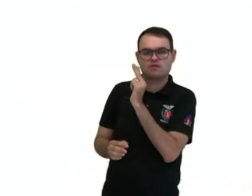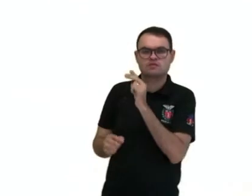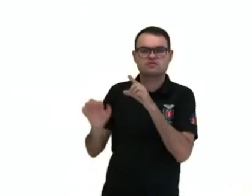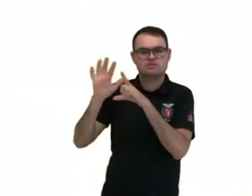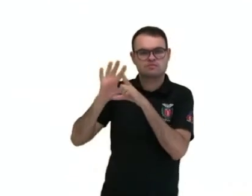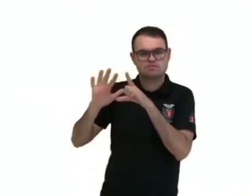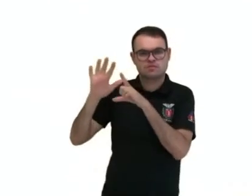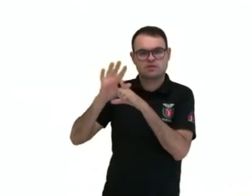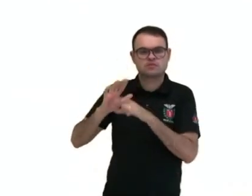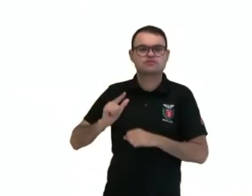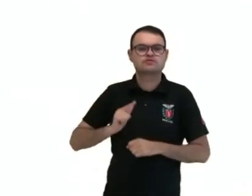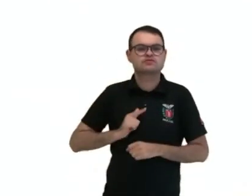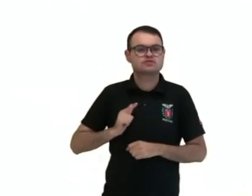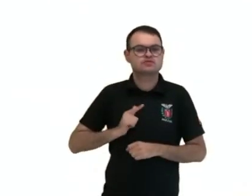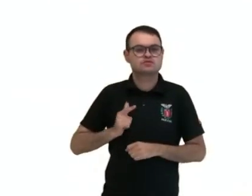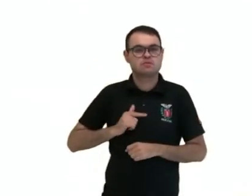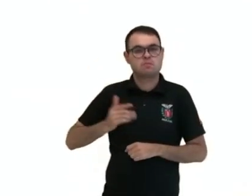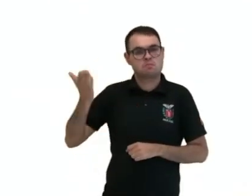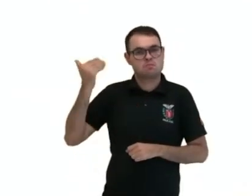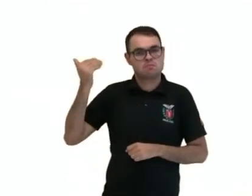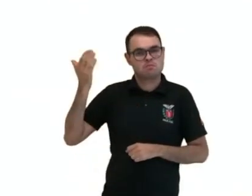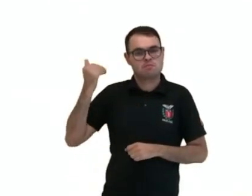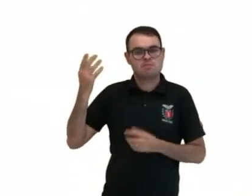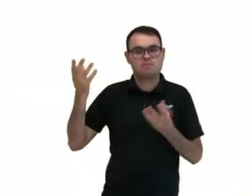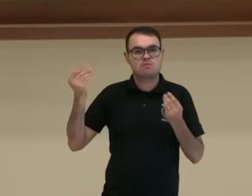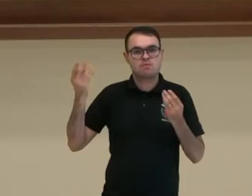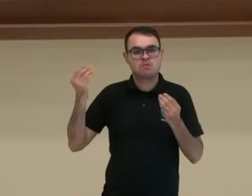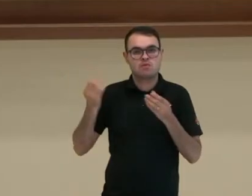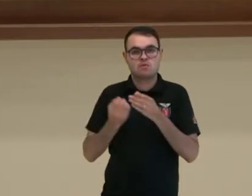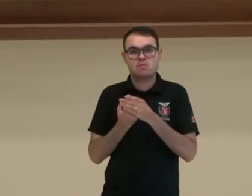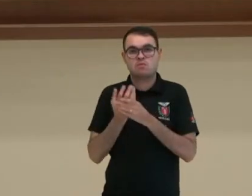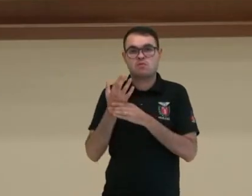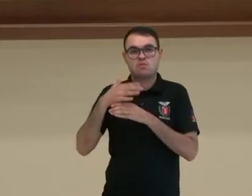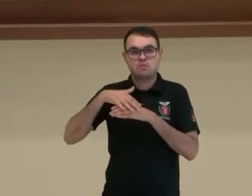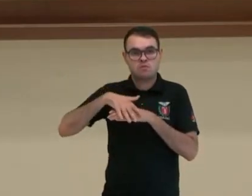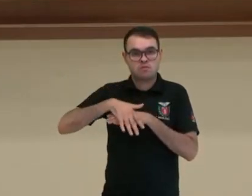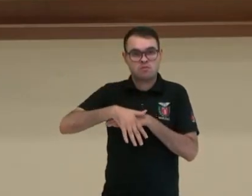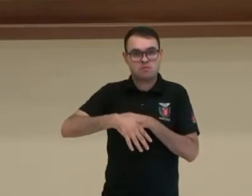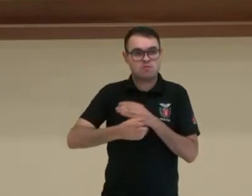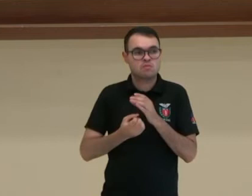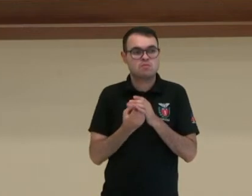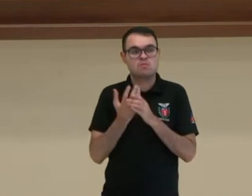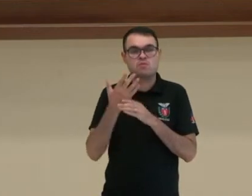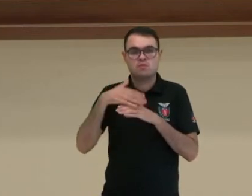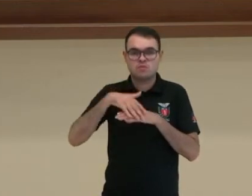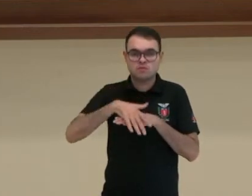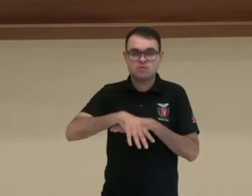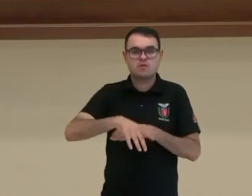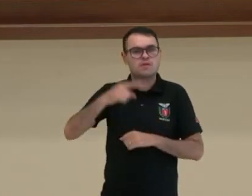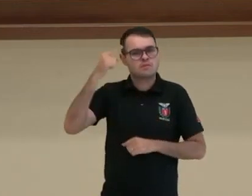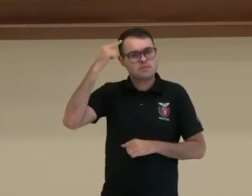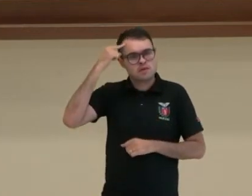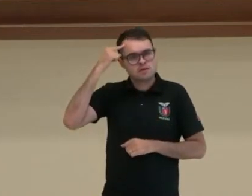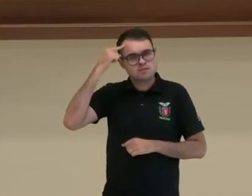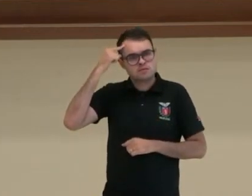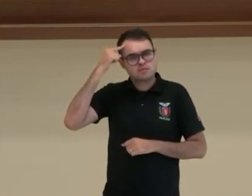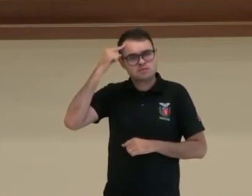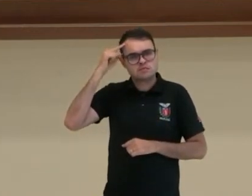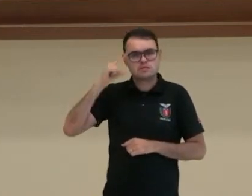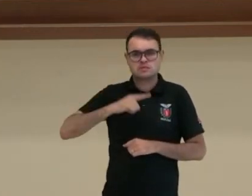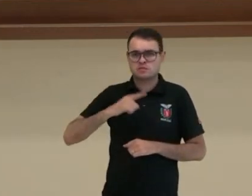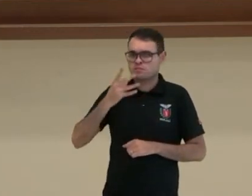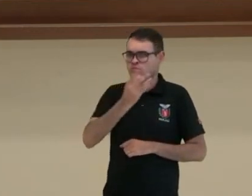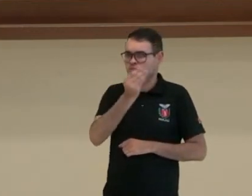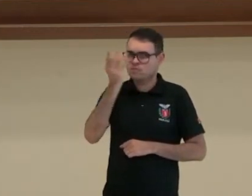Nós tínhamos muitos vulcões entrando em erupção. Então, pense comigo. Muitos vulcões entrando em erupção na Terra